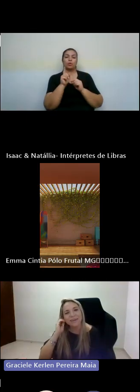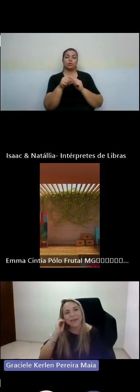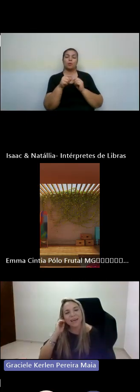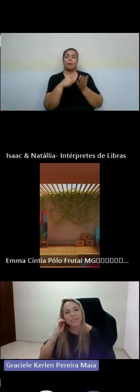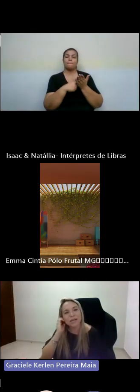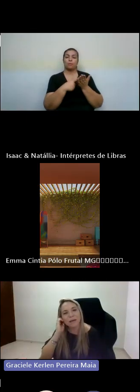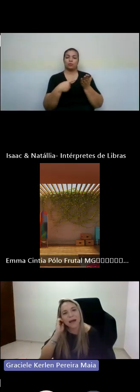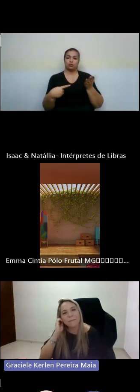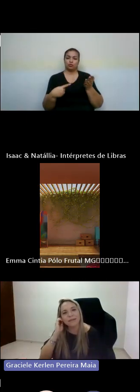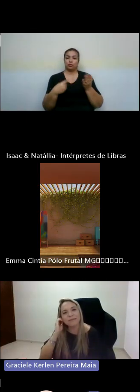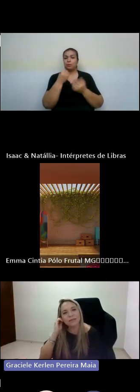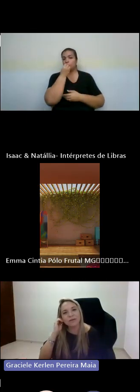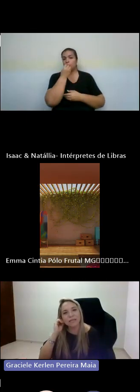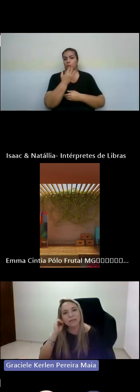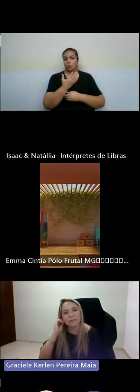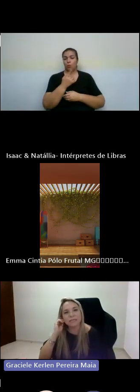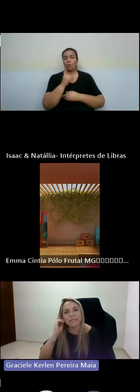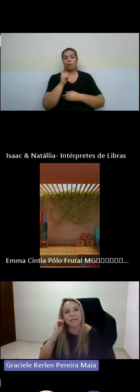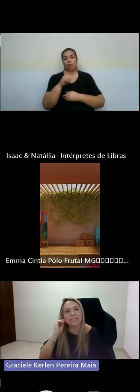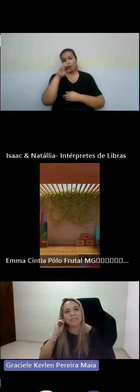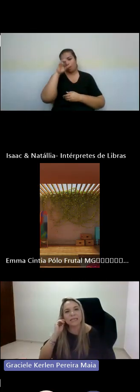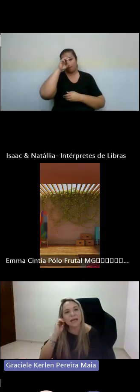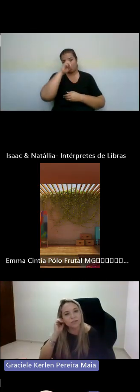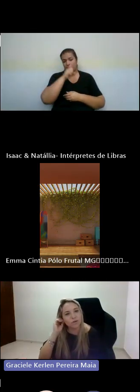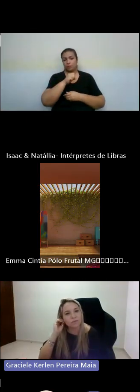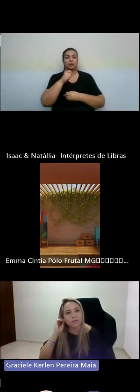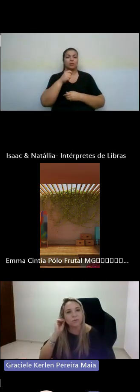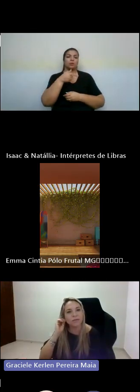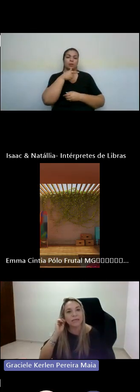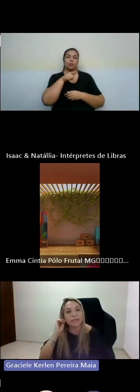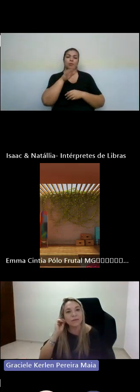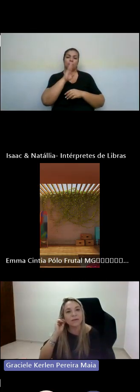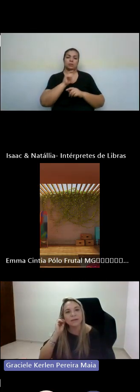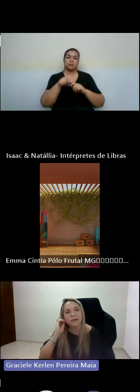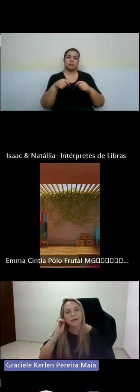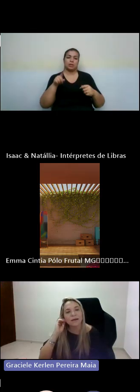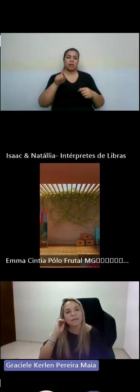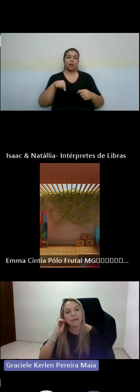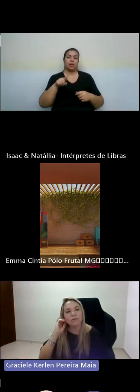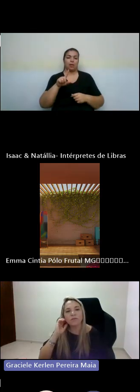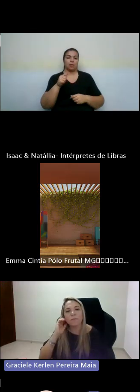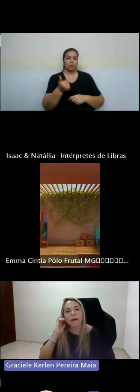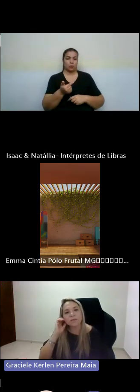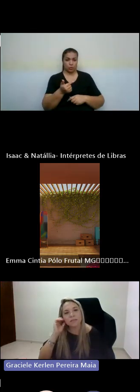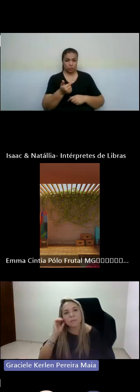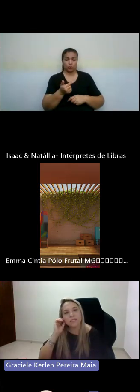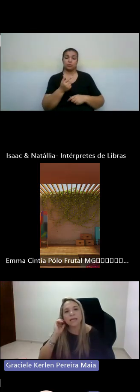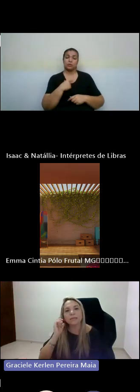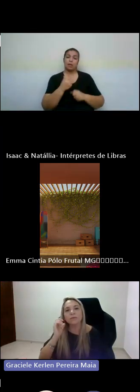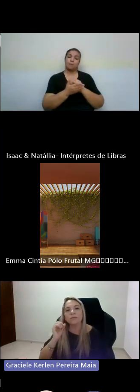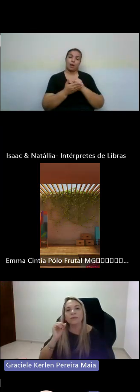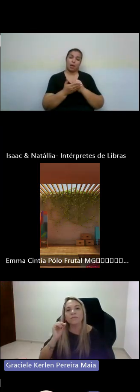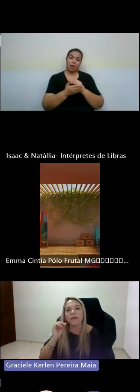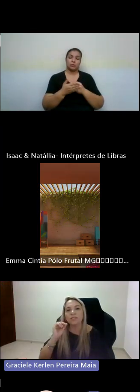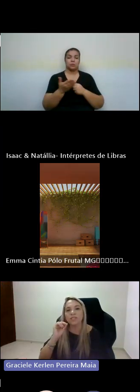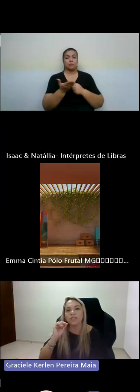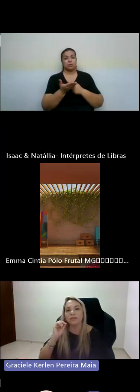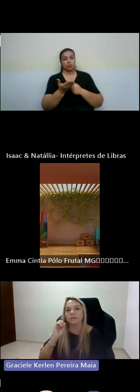boa, que chama Aprendendo Língua Brasileira de Sinais como Segunda Língua. Tem o nível básico e intermediário, é